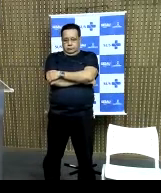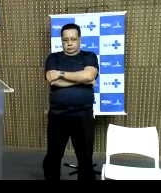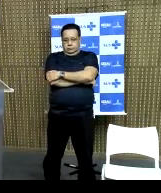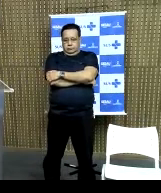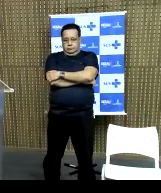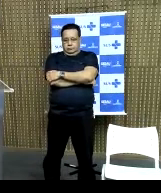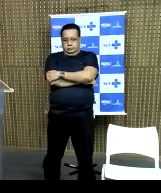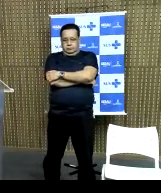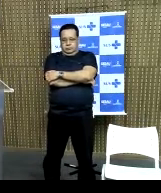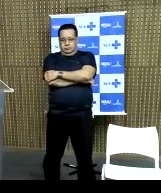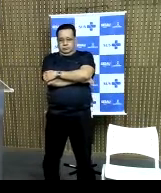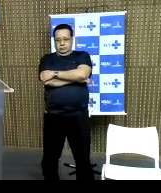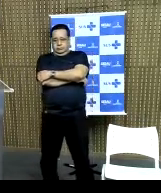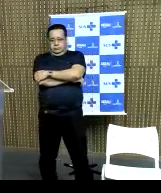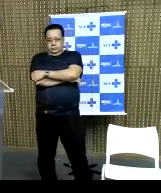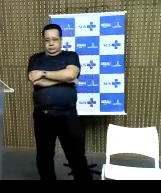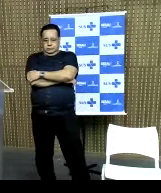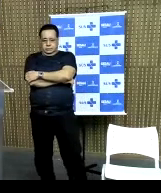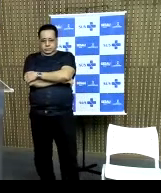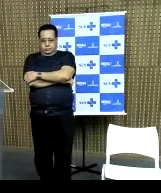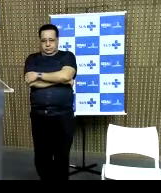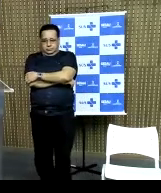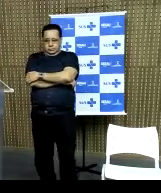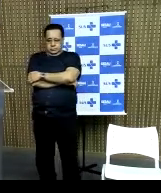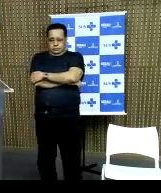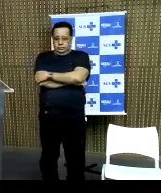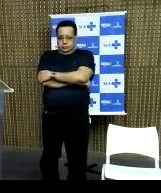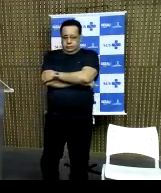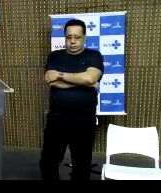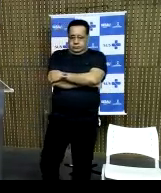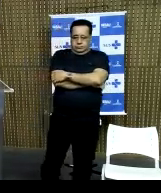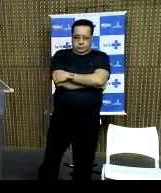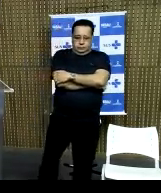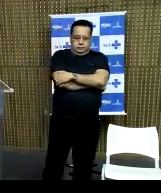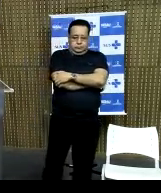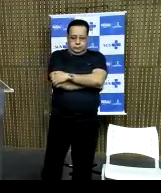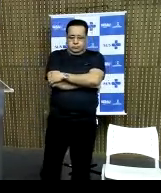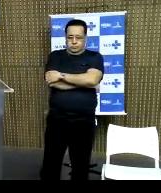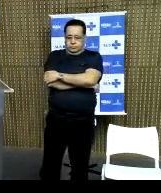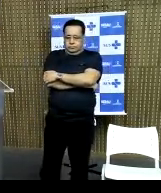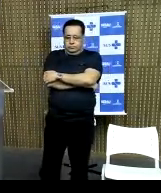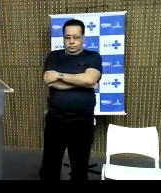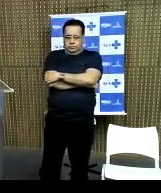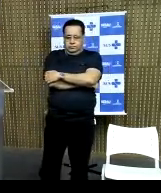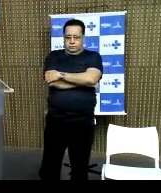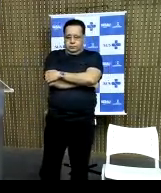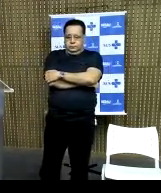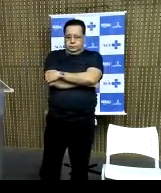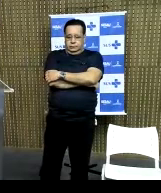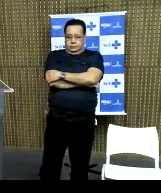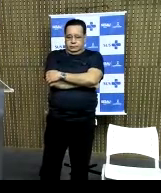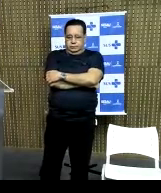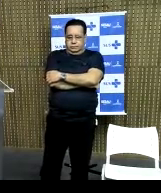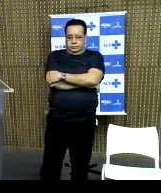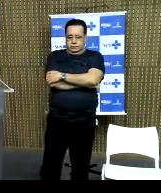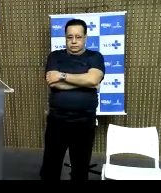pela enfermeira Letícia e eles realizam diversas atividades. E não temos nenhuma pesquisa em